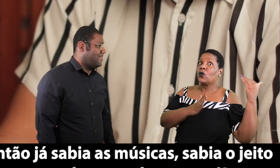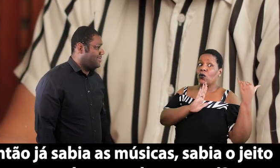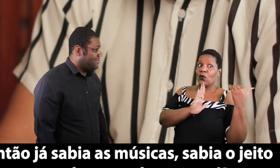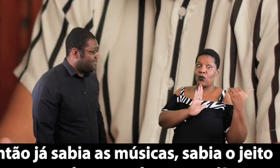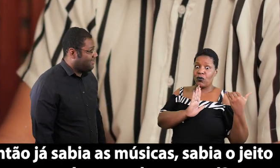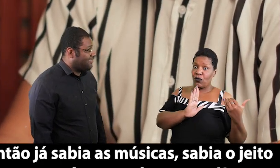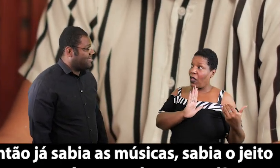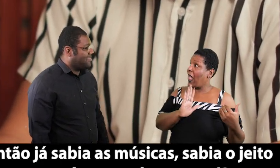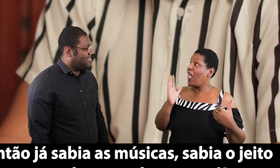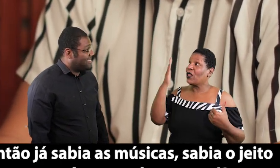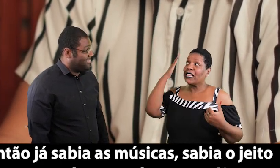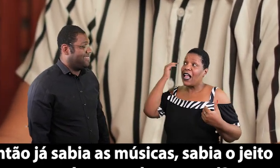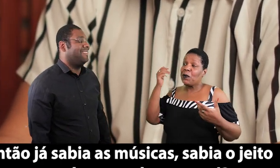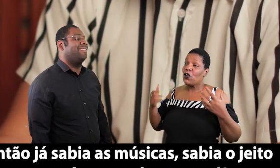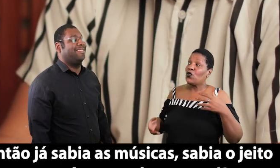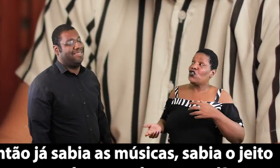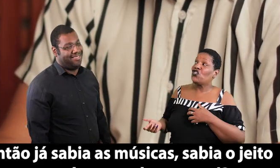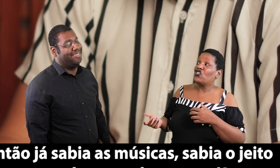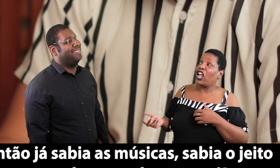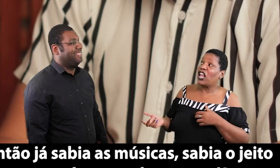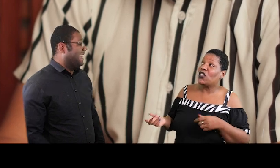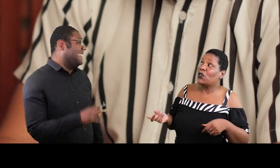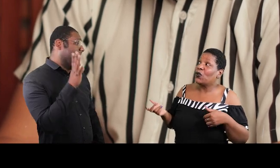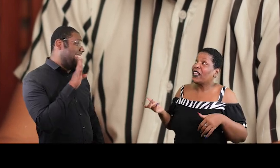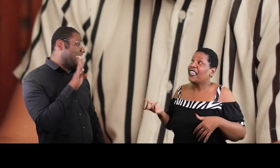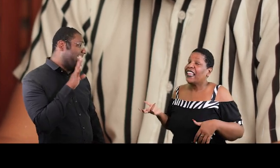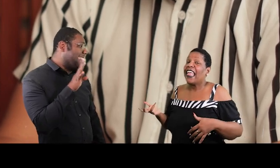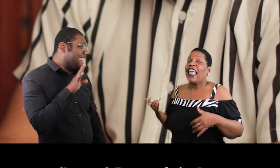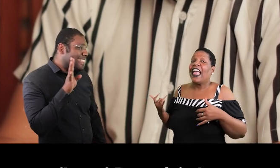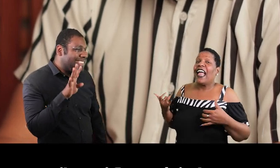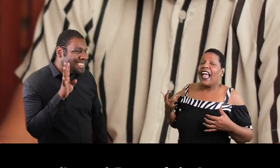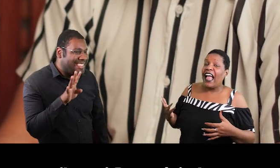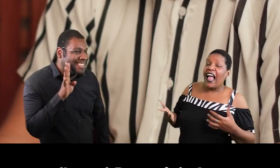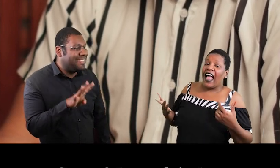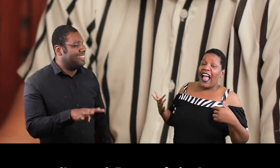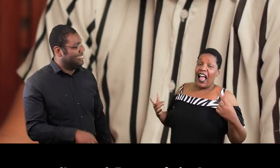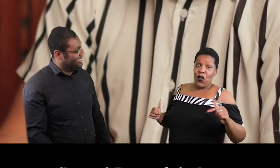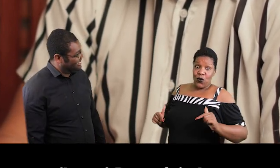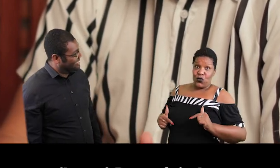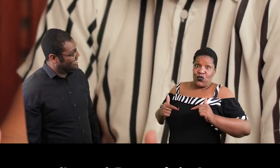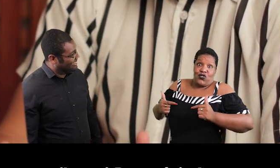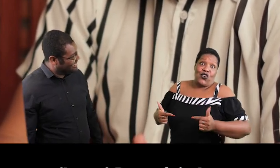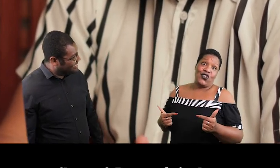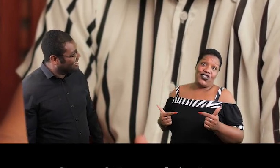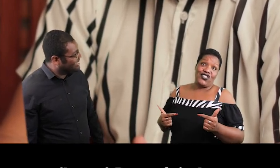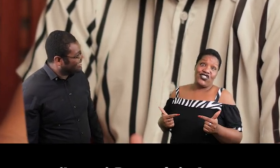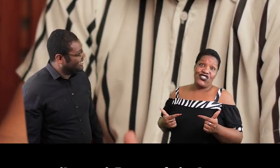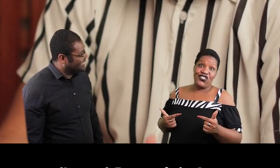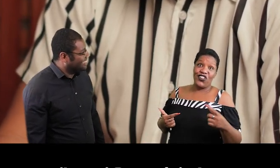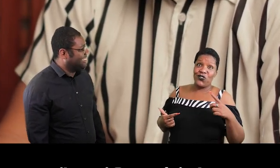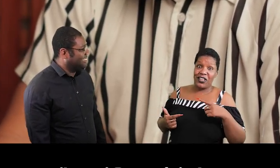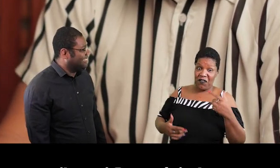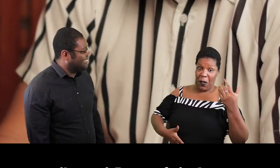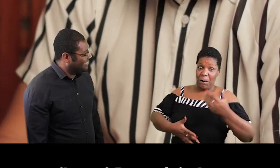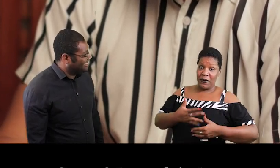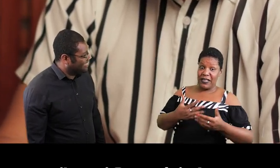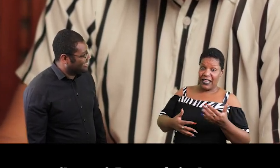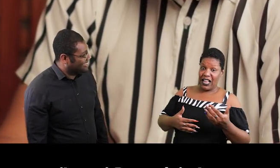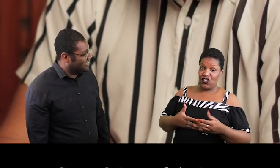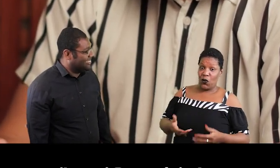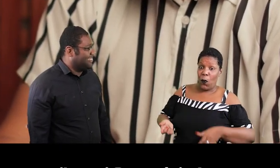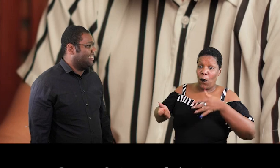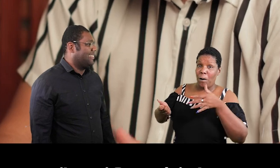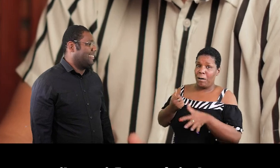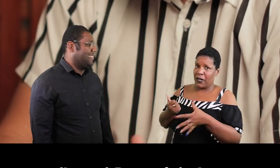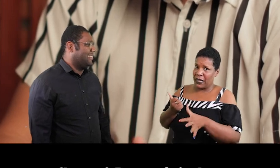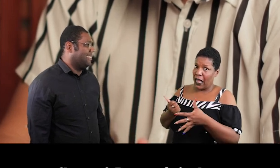sabia as músicas, sabia o jeito que ele gosta de tocar. Puxa, aí sim. Né? Então, dei sorte. Tava com aquela habilidade. Que o